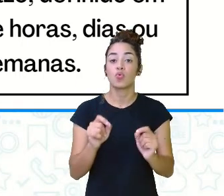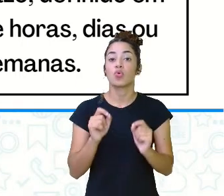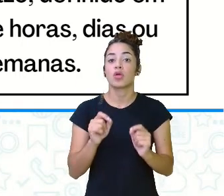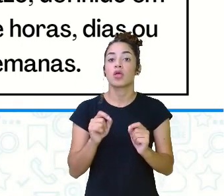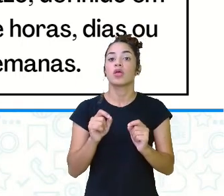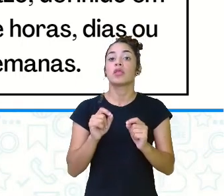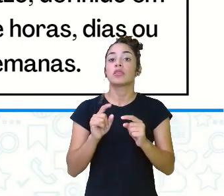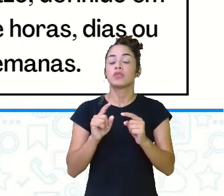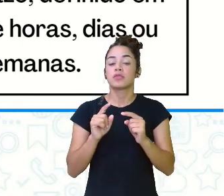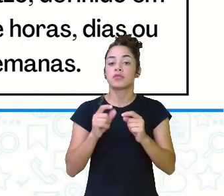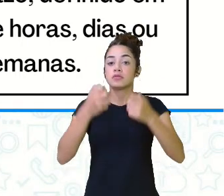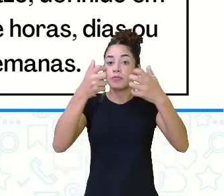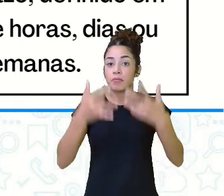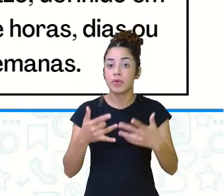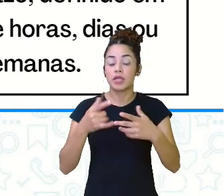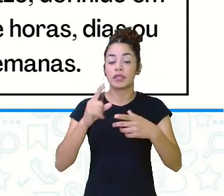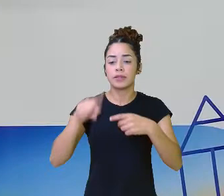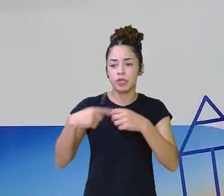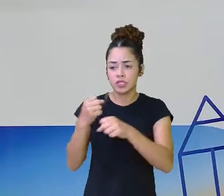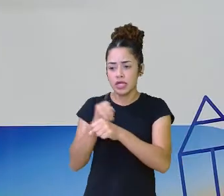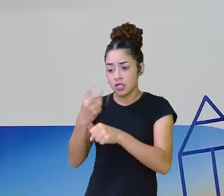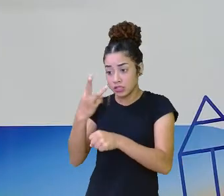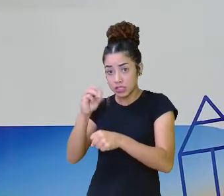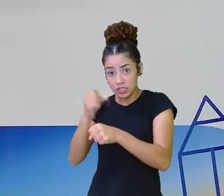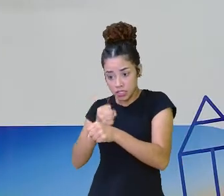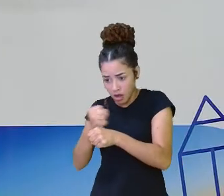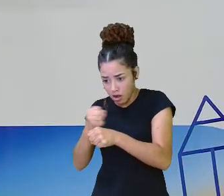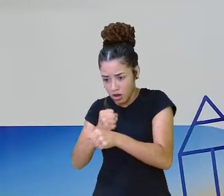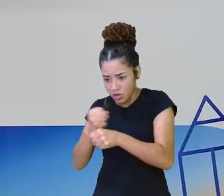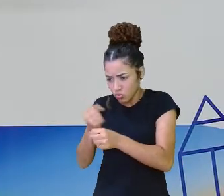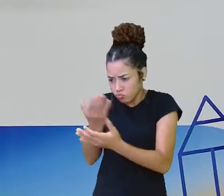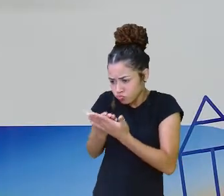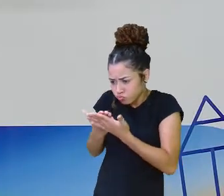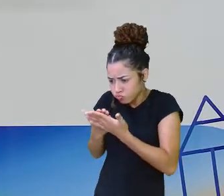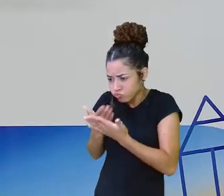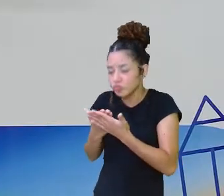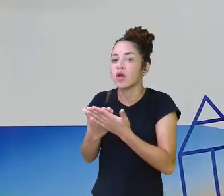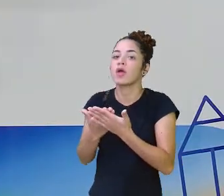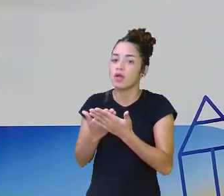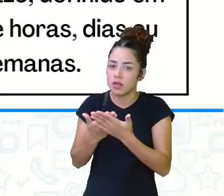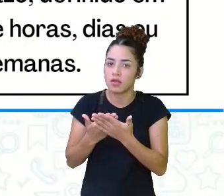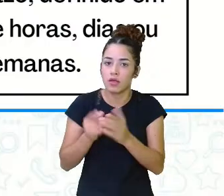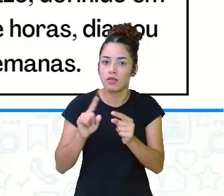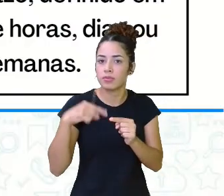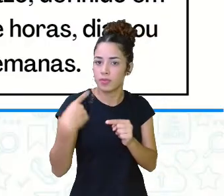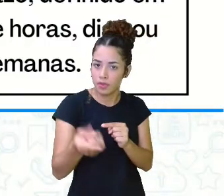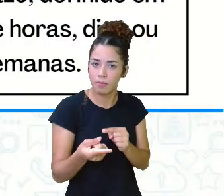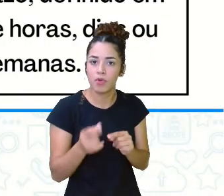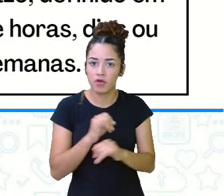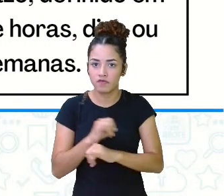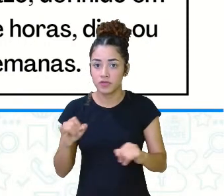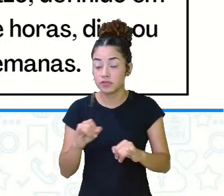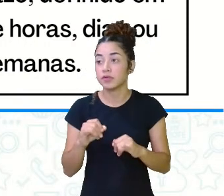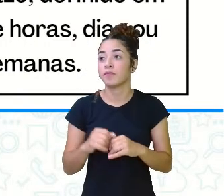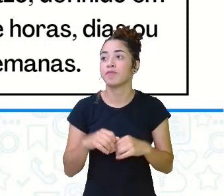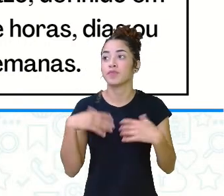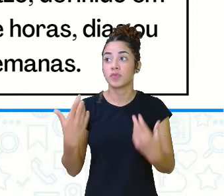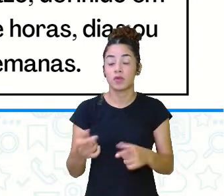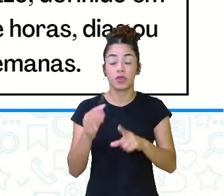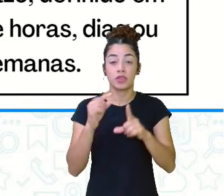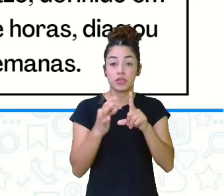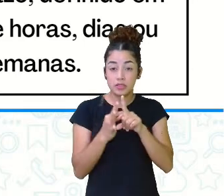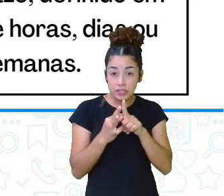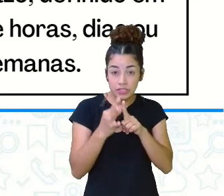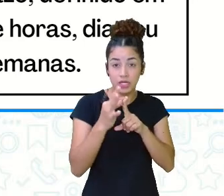de observação. Olha só, 30 anos de observação. E aqui, ó, curto prazo, definido em escalas